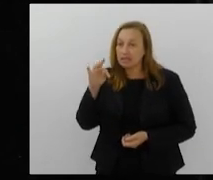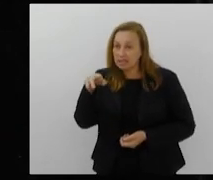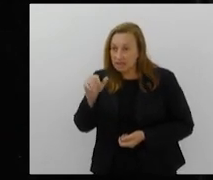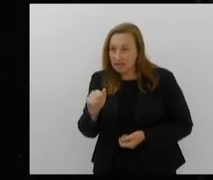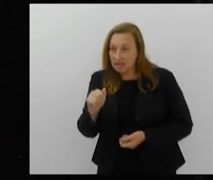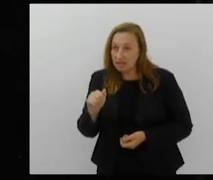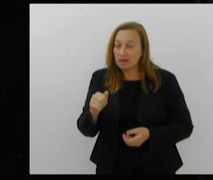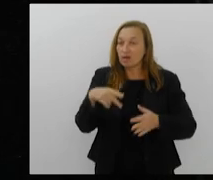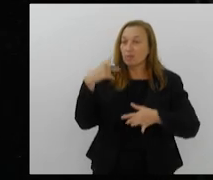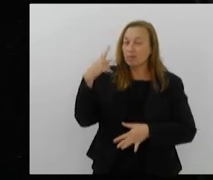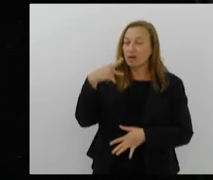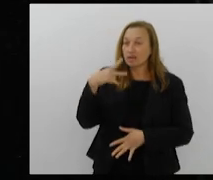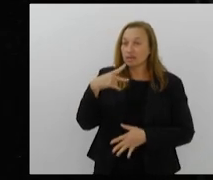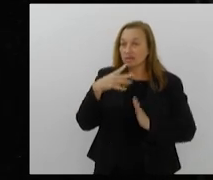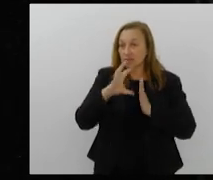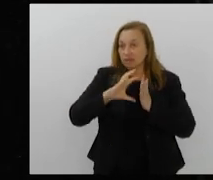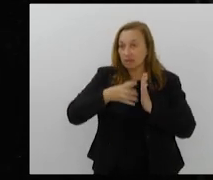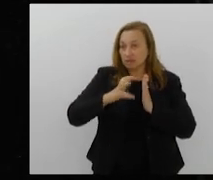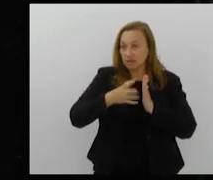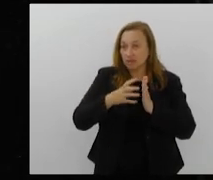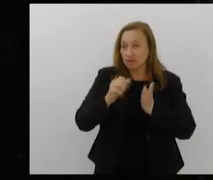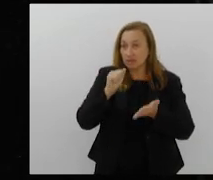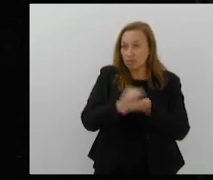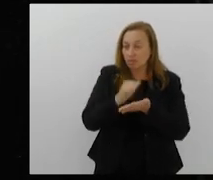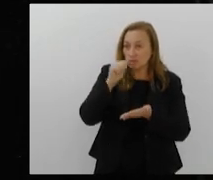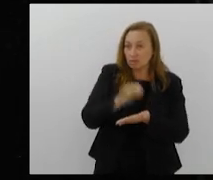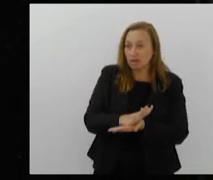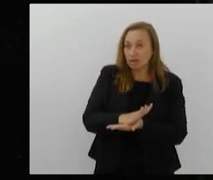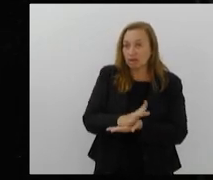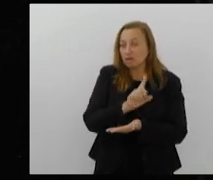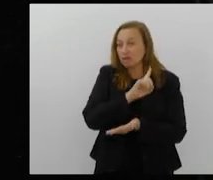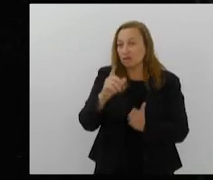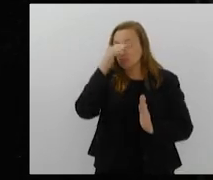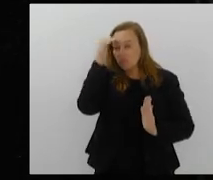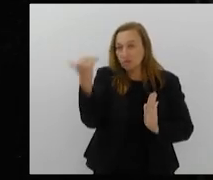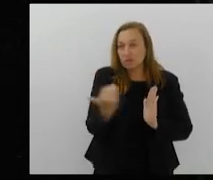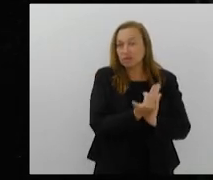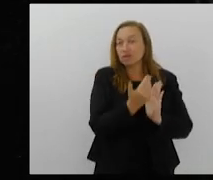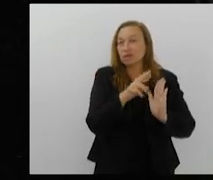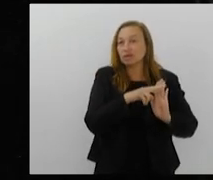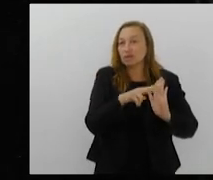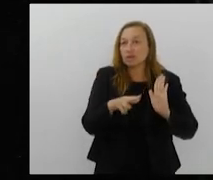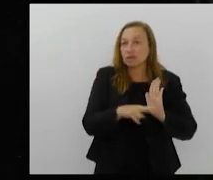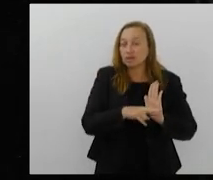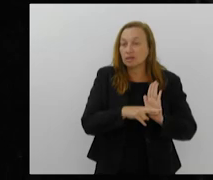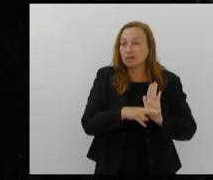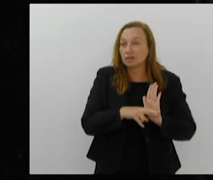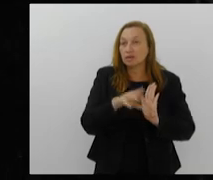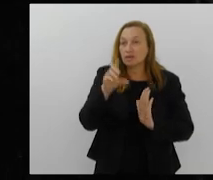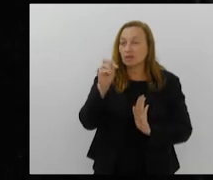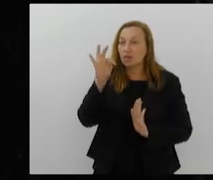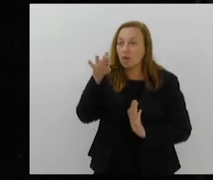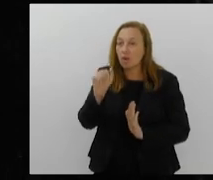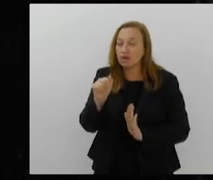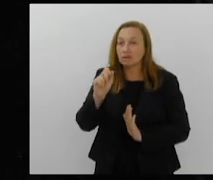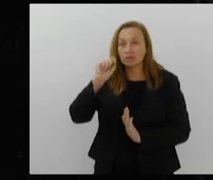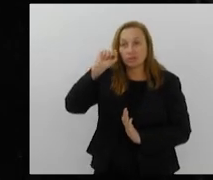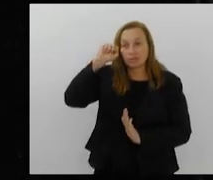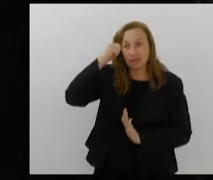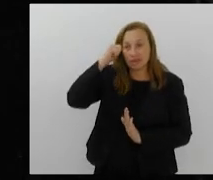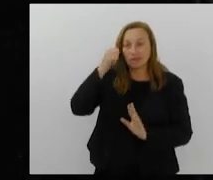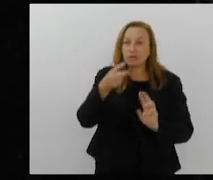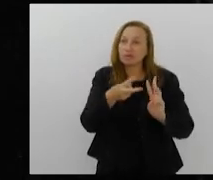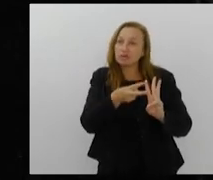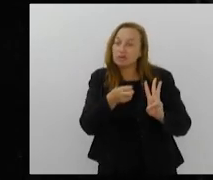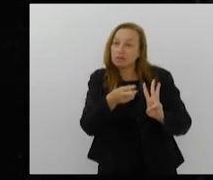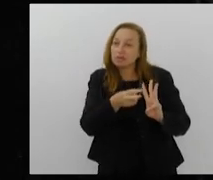que foram multados porque não cumpriram a regra das cotas para negros, indígenas